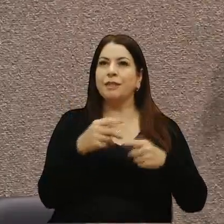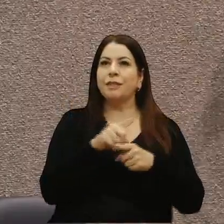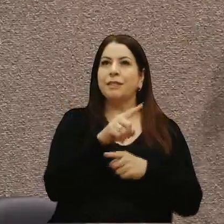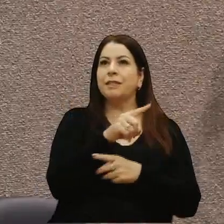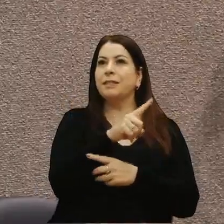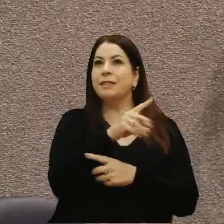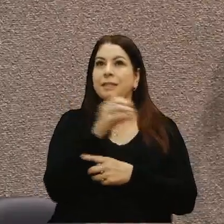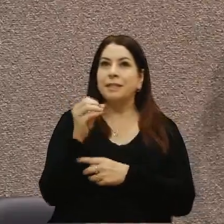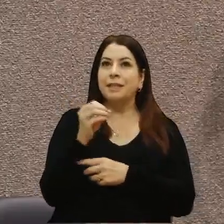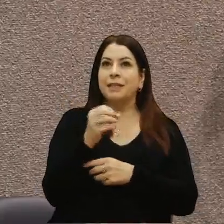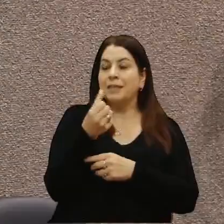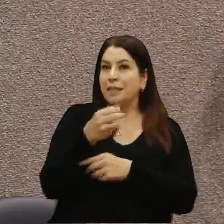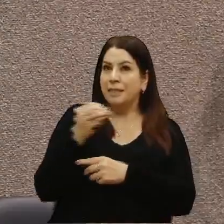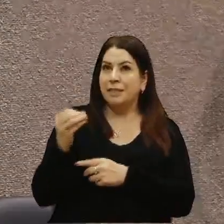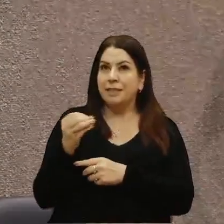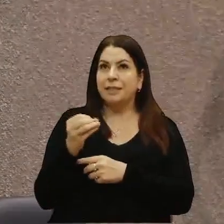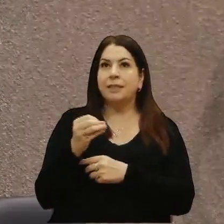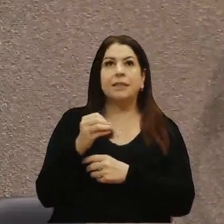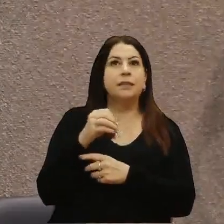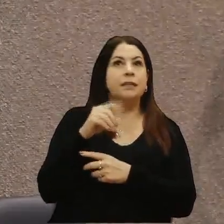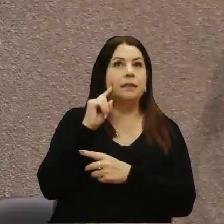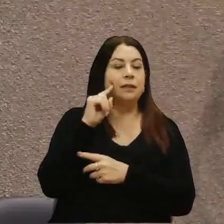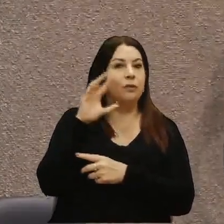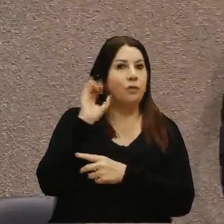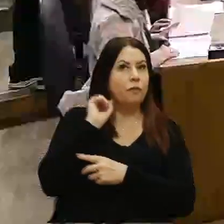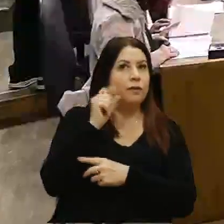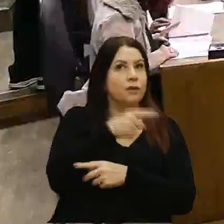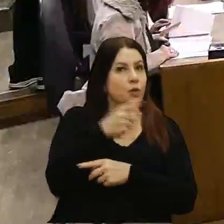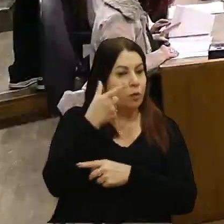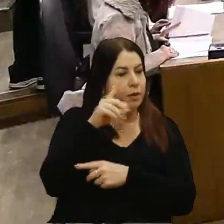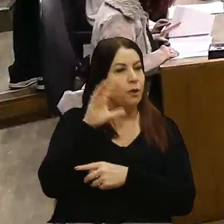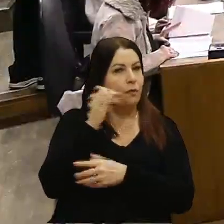por 1. Quem tem ouvidos que ouça. Muito obrigado, presidente.